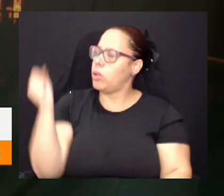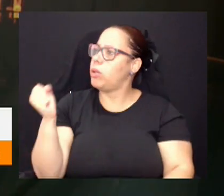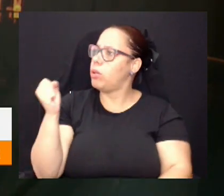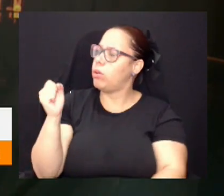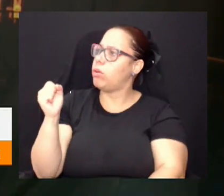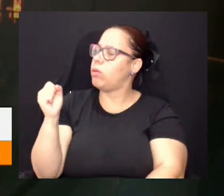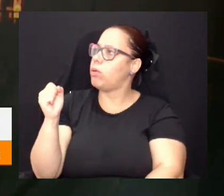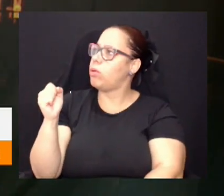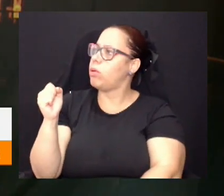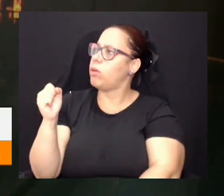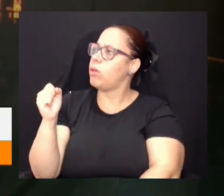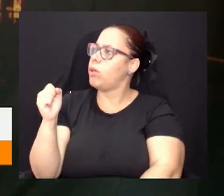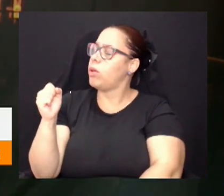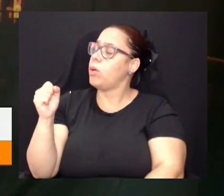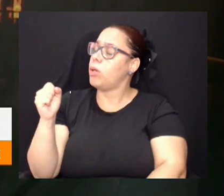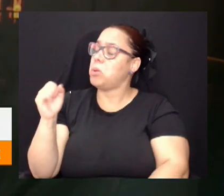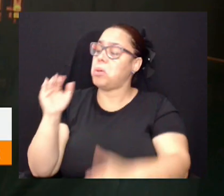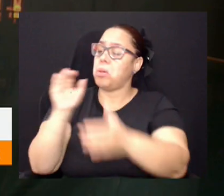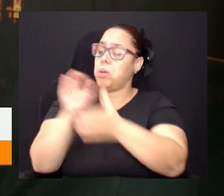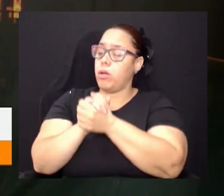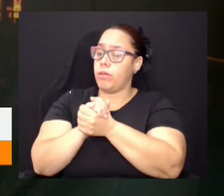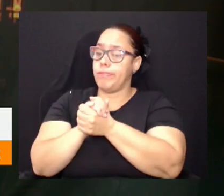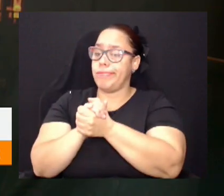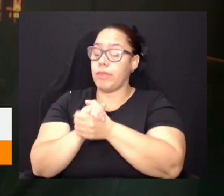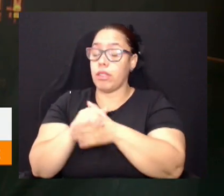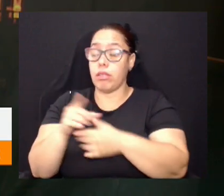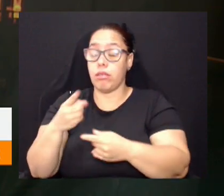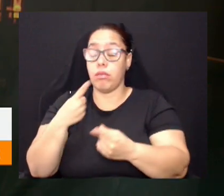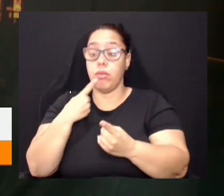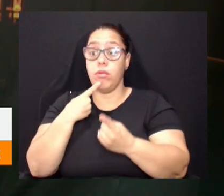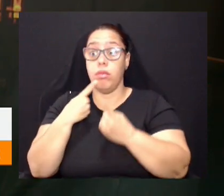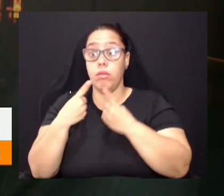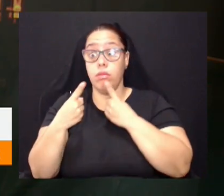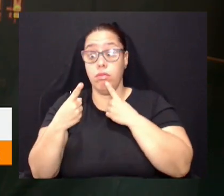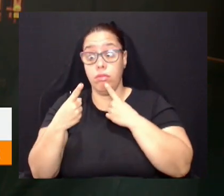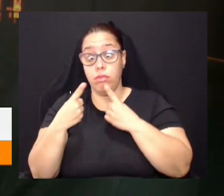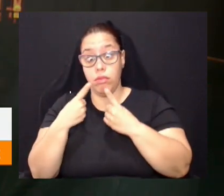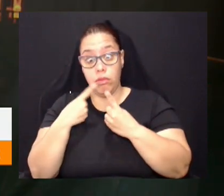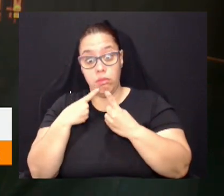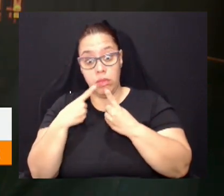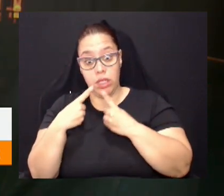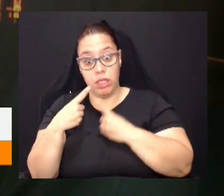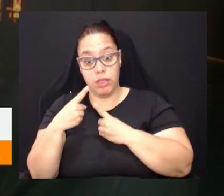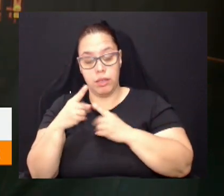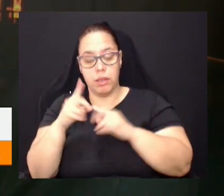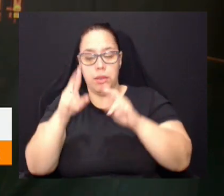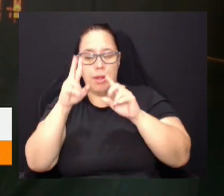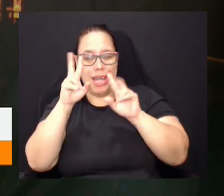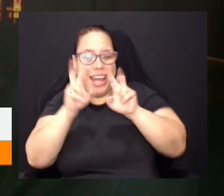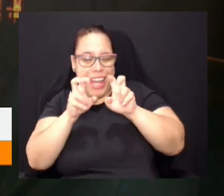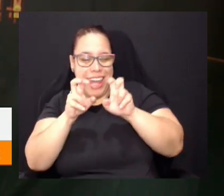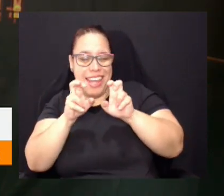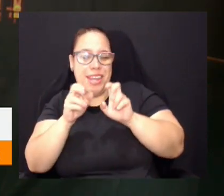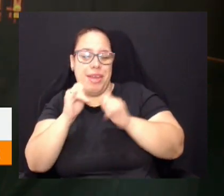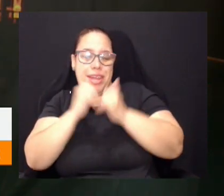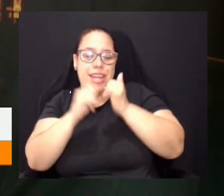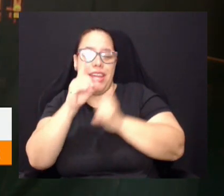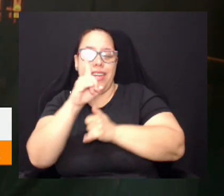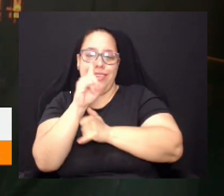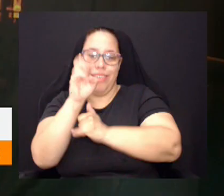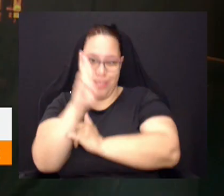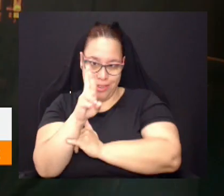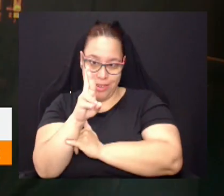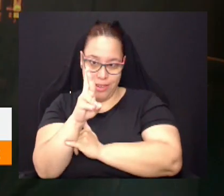o casal, quando vai dialogar, vai ter uma DR, vai discutir a relação. Gente, eu